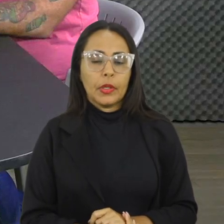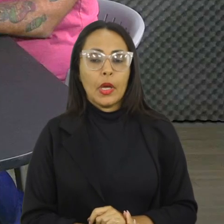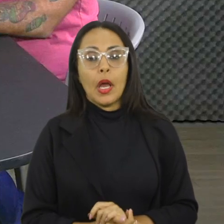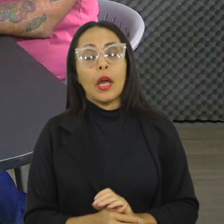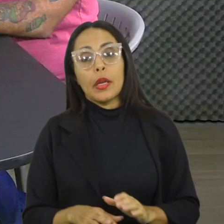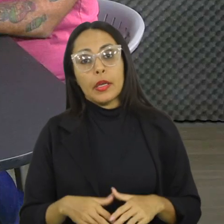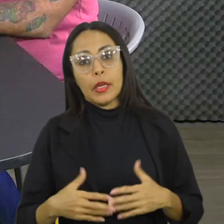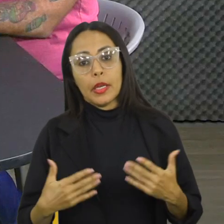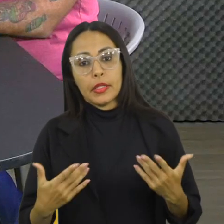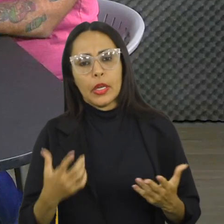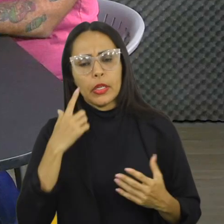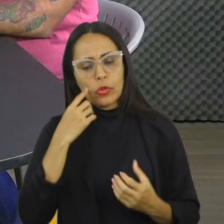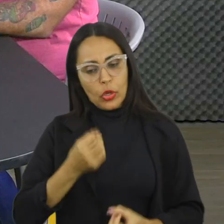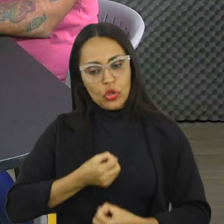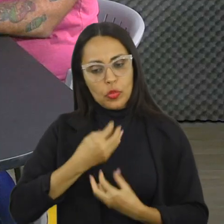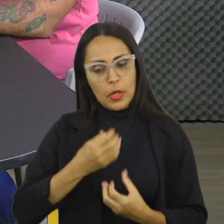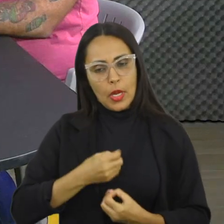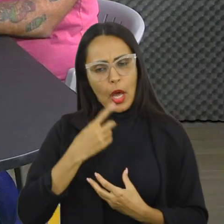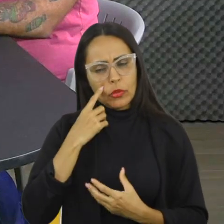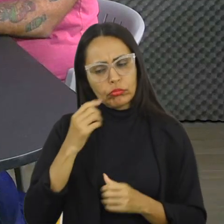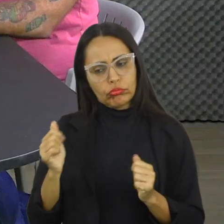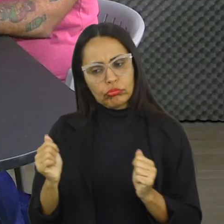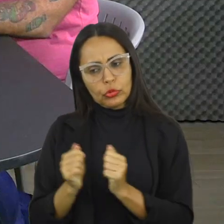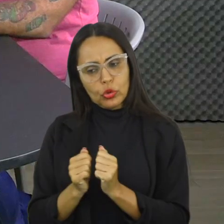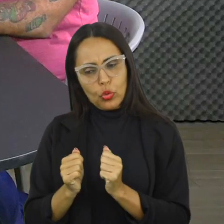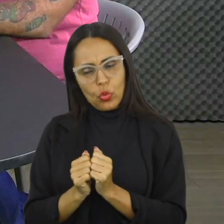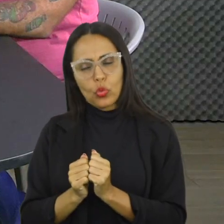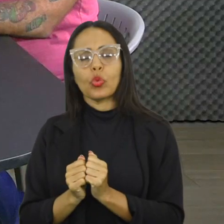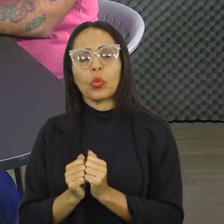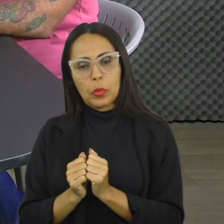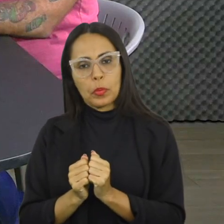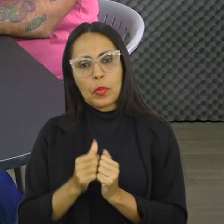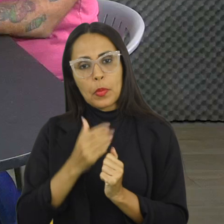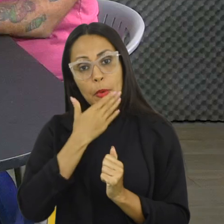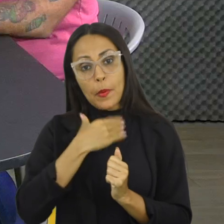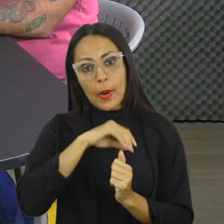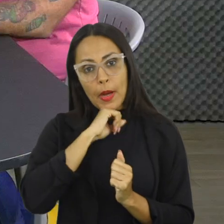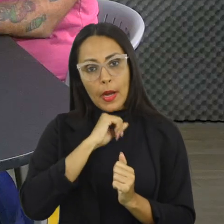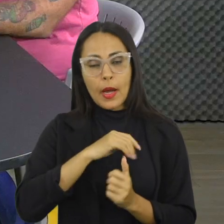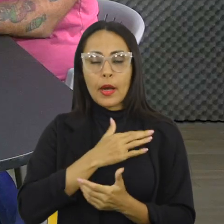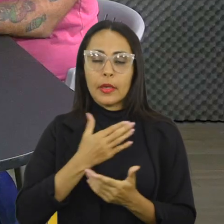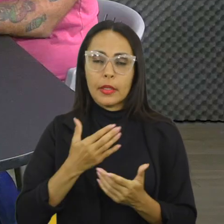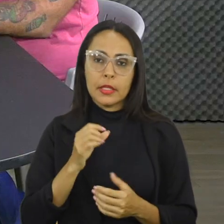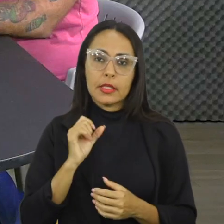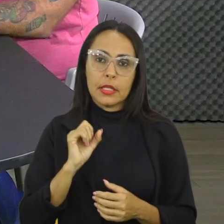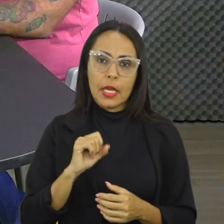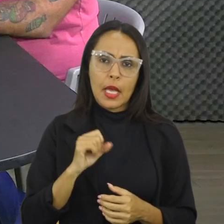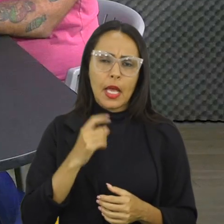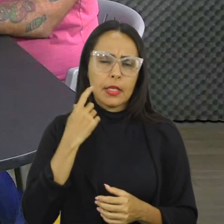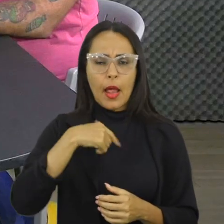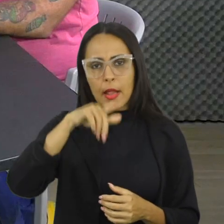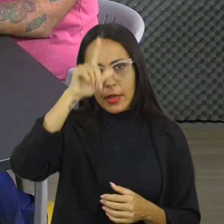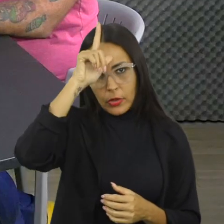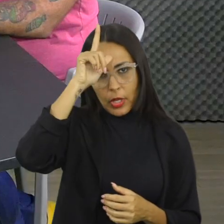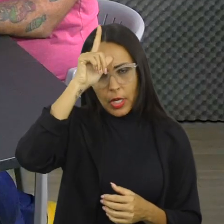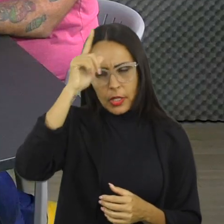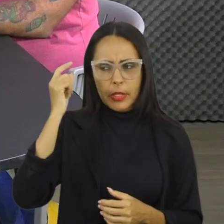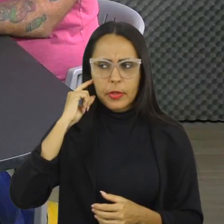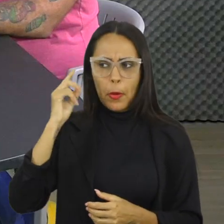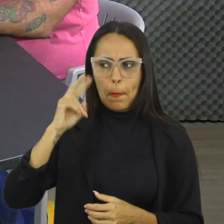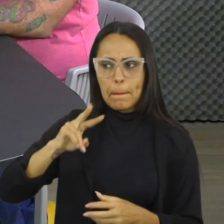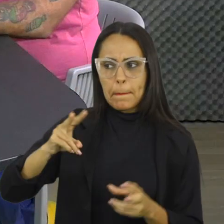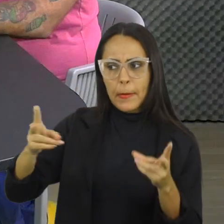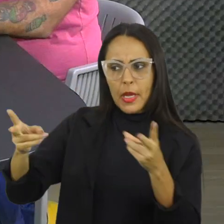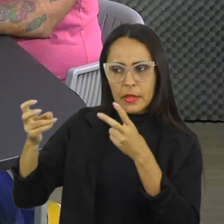Então, e isso era inspirado no meu pai, porque meu pai foi regente de coros, essa liderança que eu via nele,